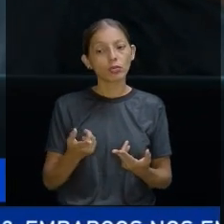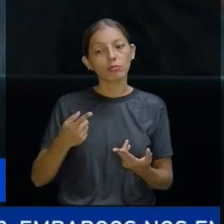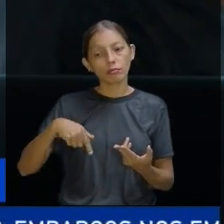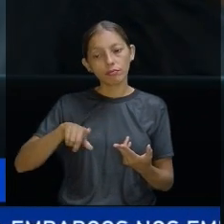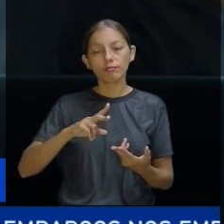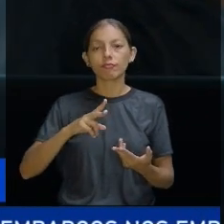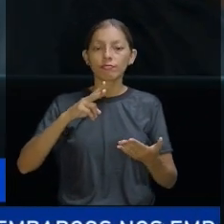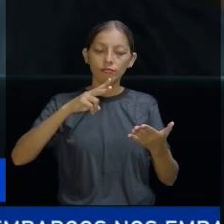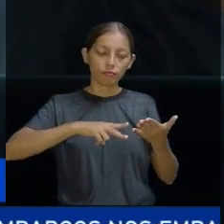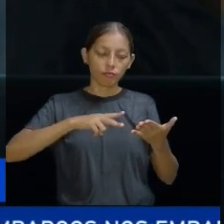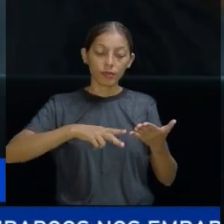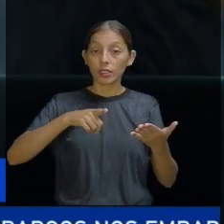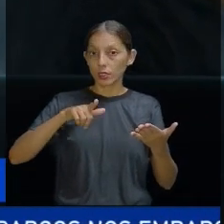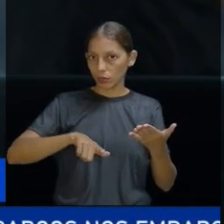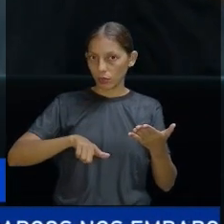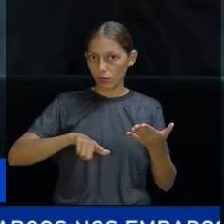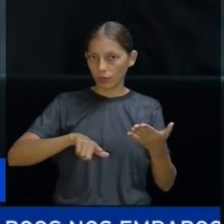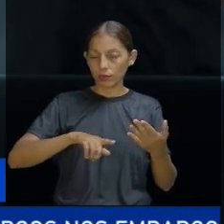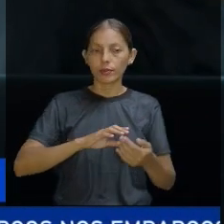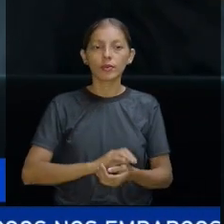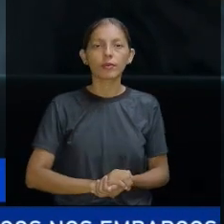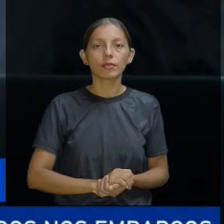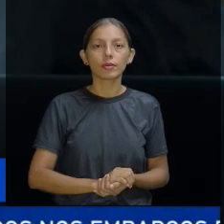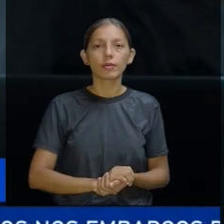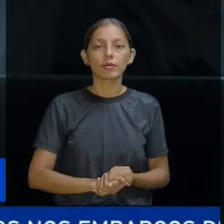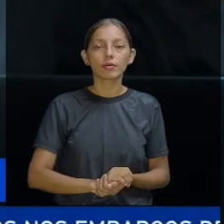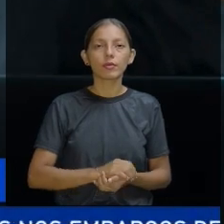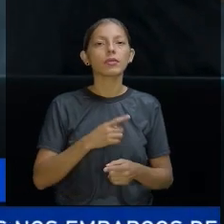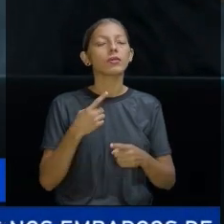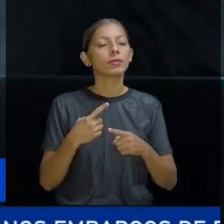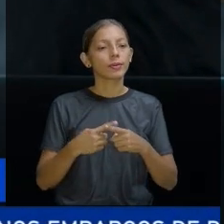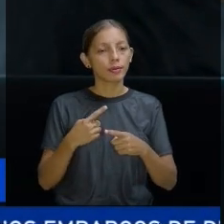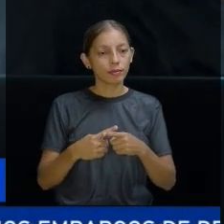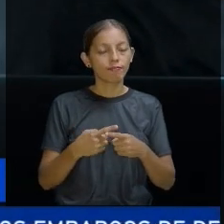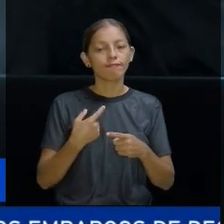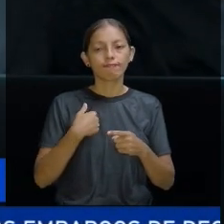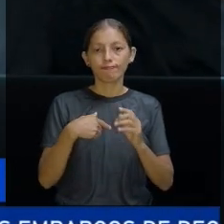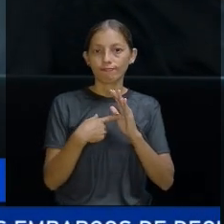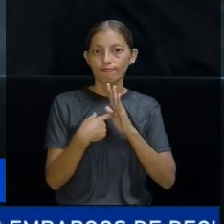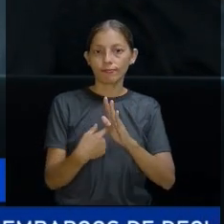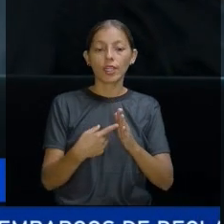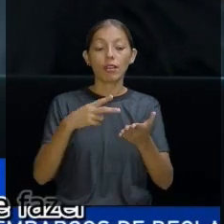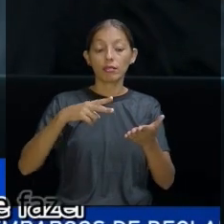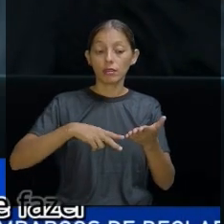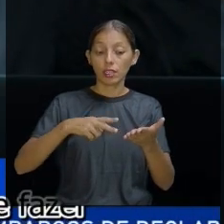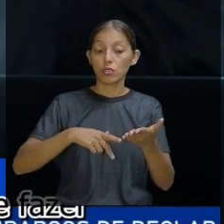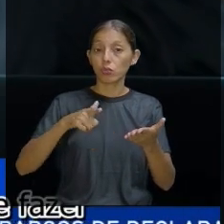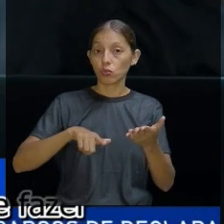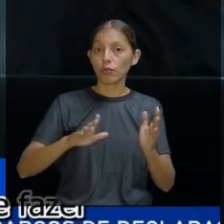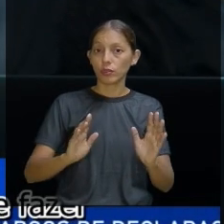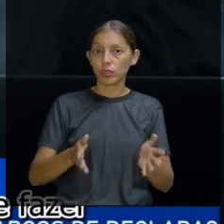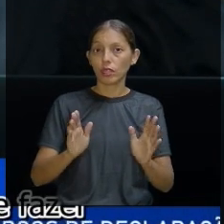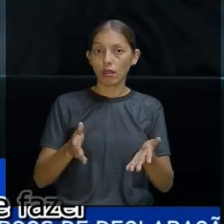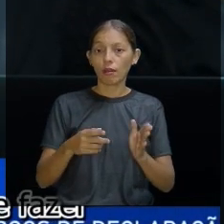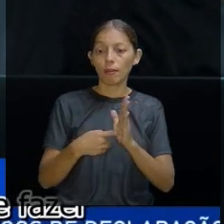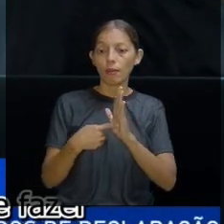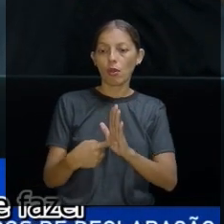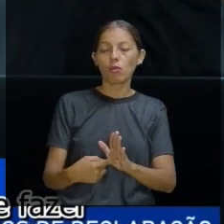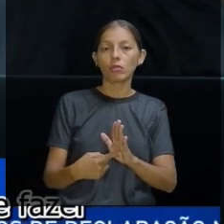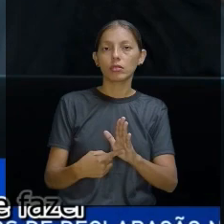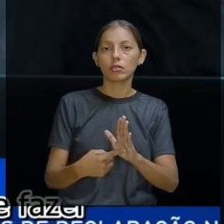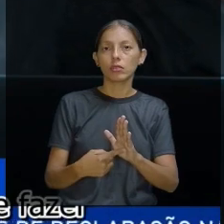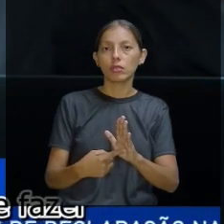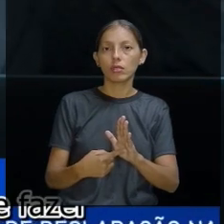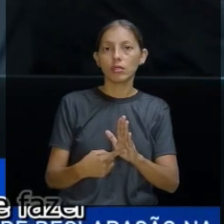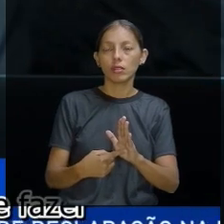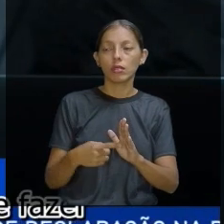não venha depois argumentar que nós não aferimos, porque nós levamos à Corte, porque quando a gente nem conhece, a gente pode fazer